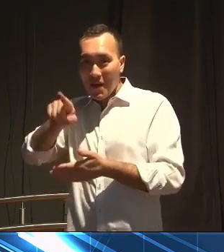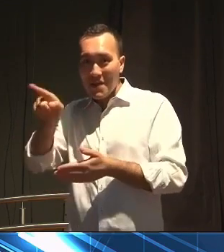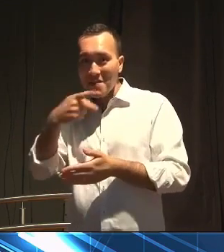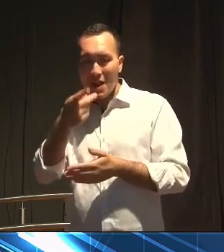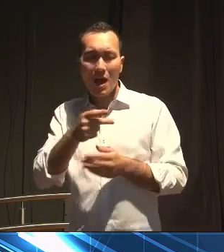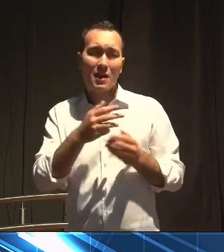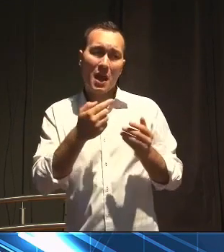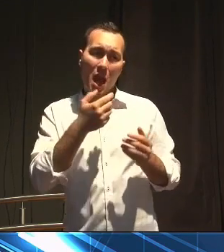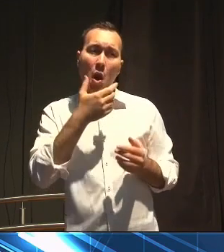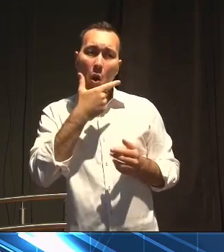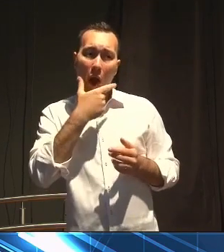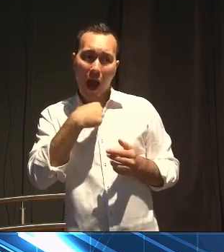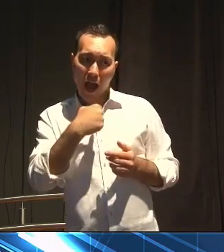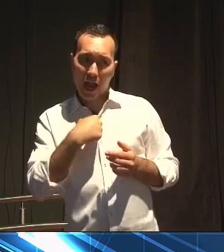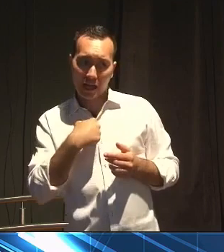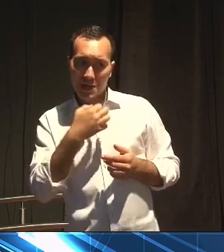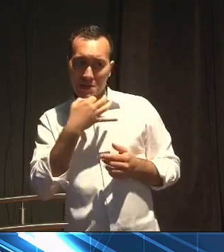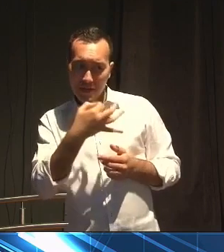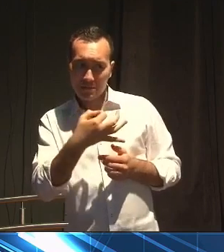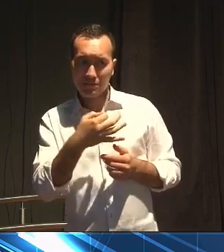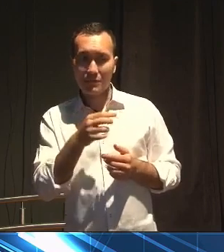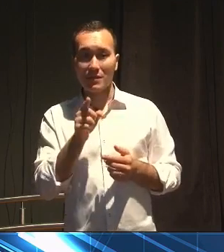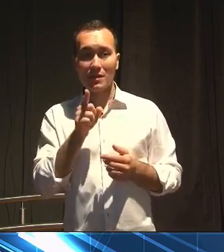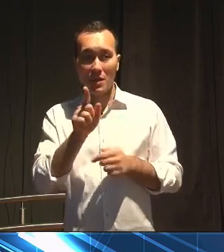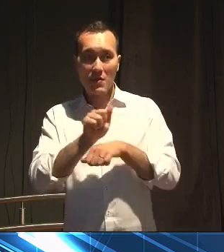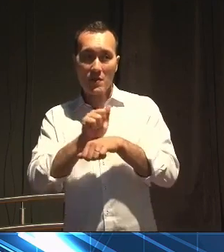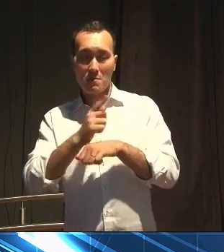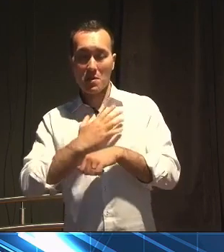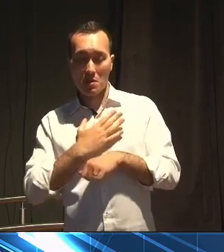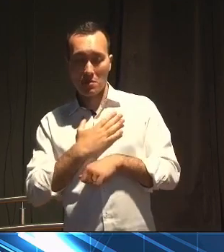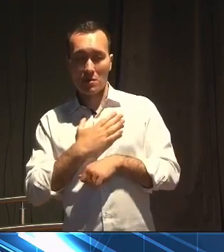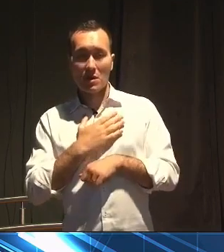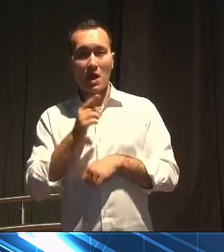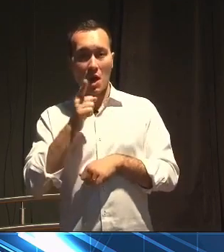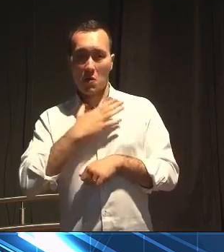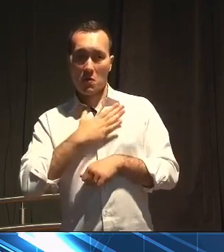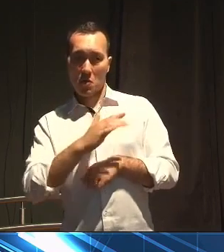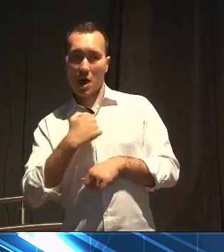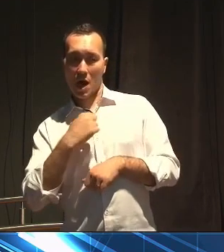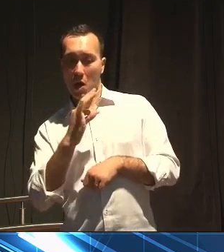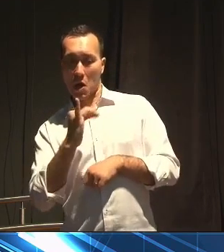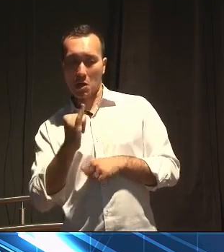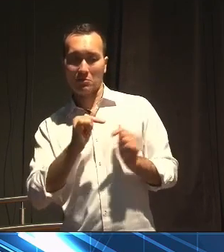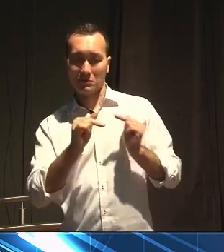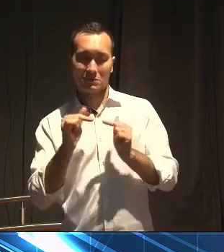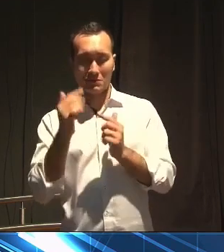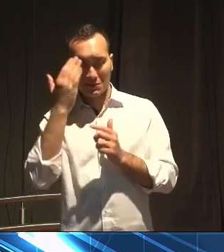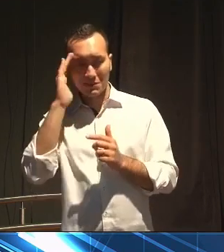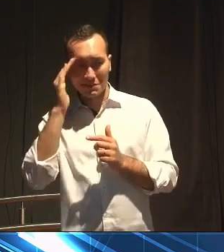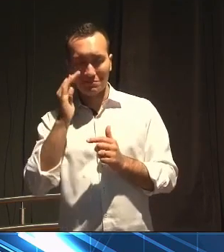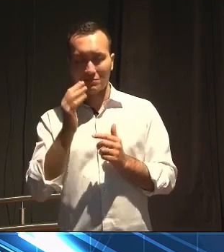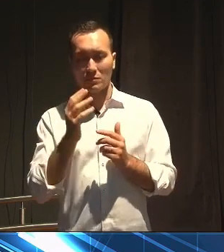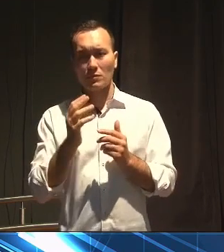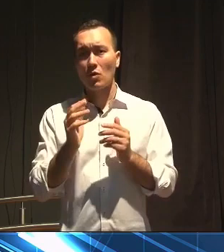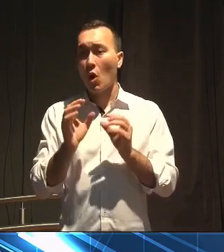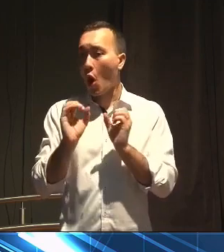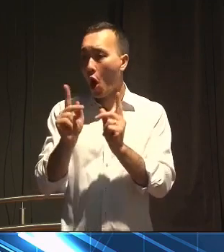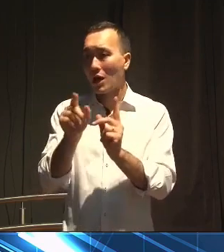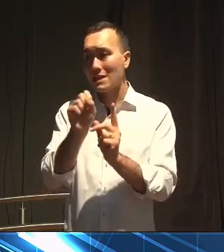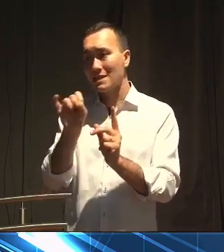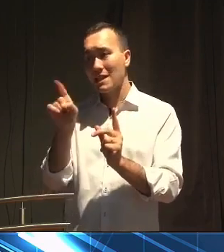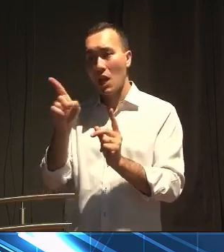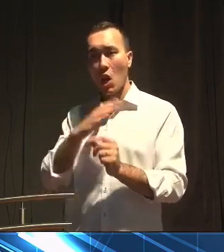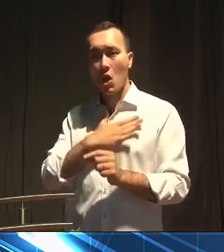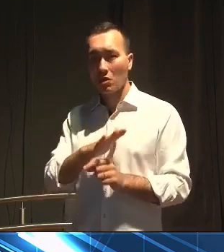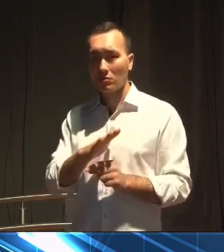E informações do que está acontecendo no mercado ficam mais claras. Quando a gente fala de tecnologia, eu espirrei aqui hoje, falei uma